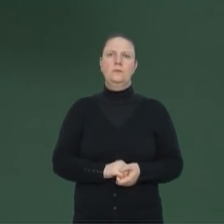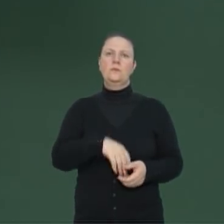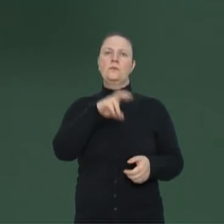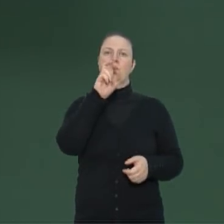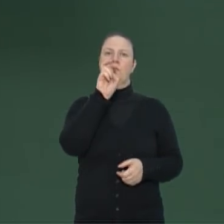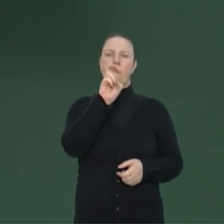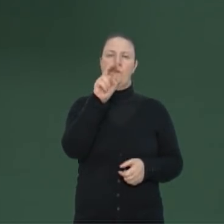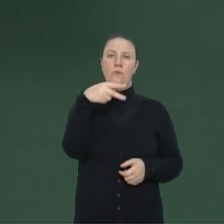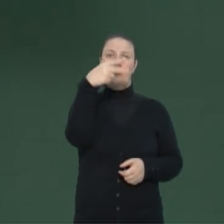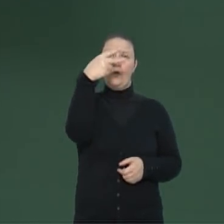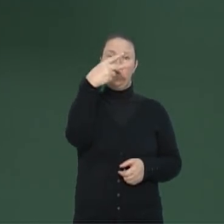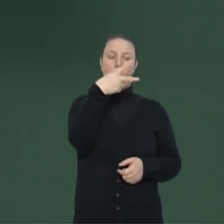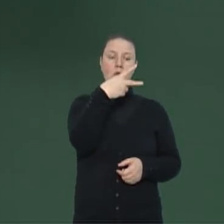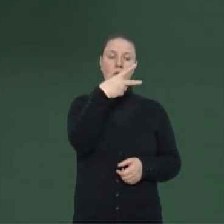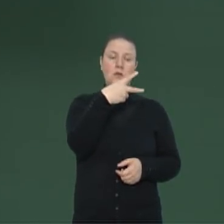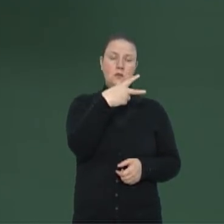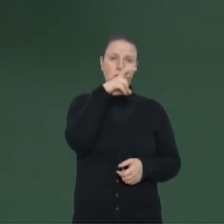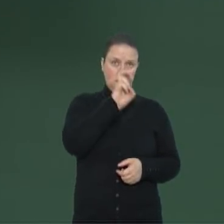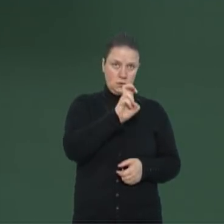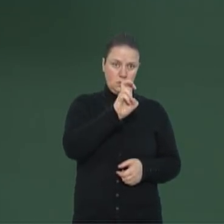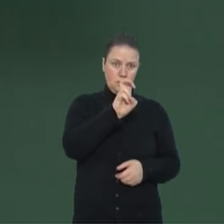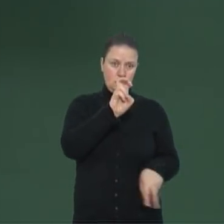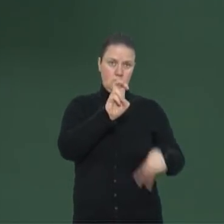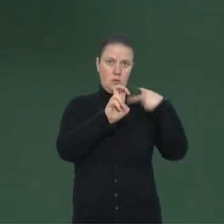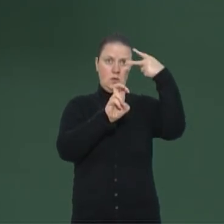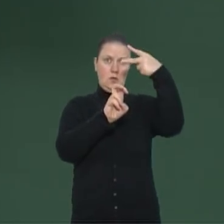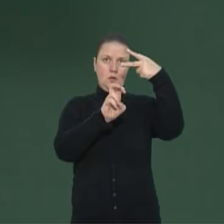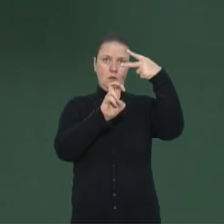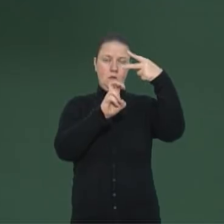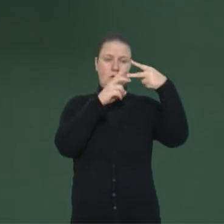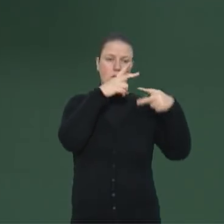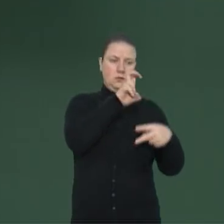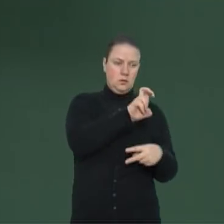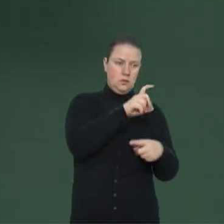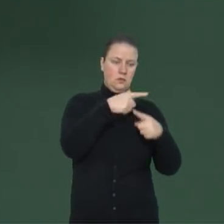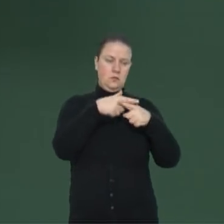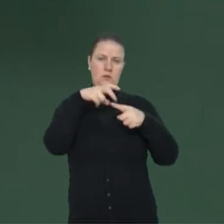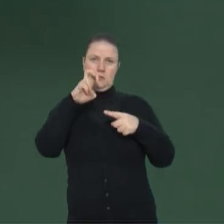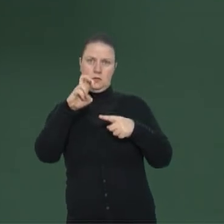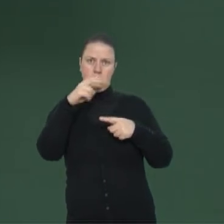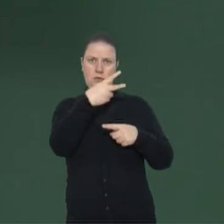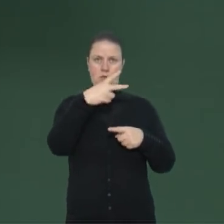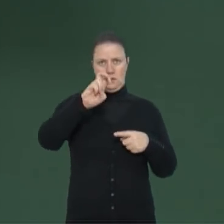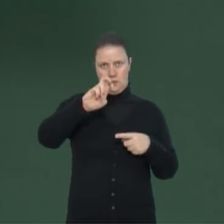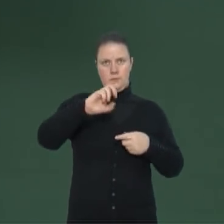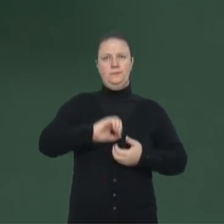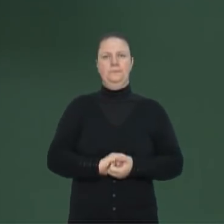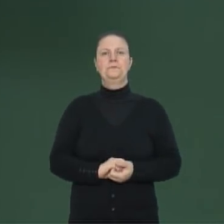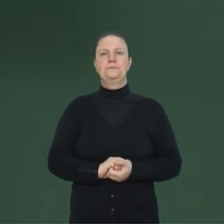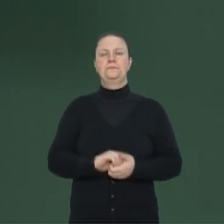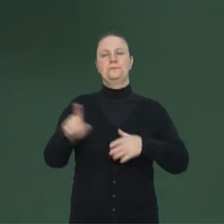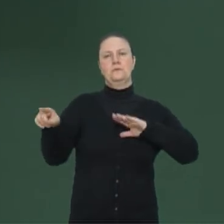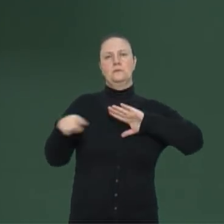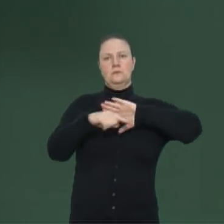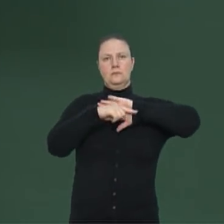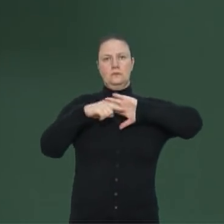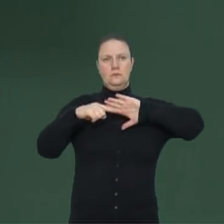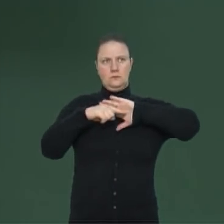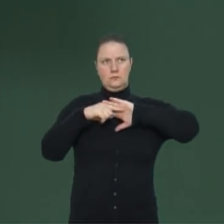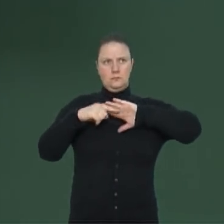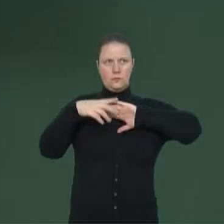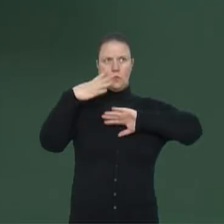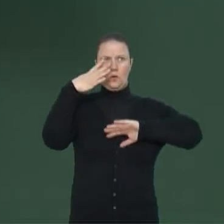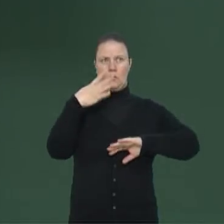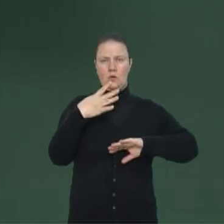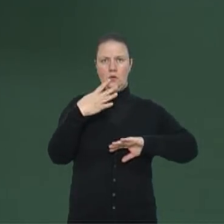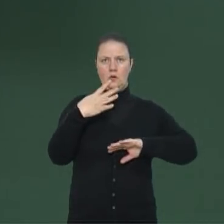25, ok? Quando eu digo quadrado de um número, é esse número elevado ao quadrado, tá? Menos 4 vezes